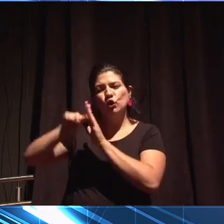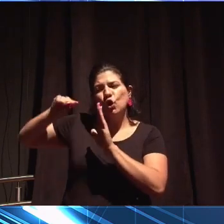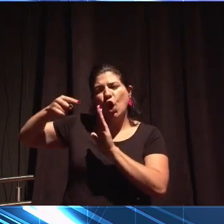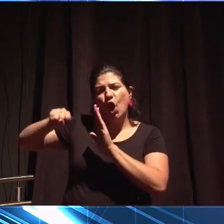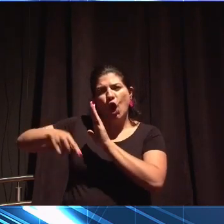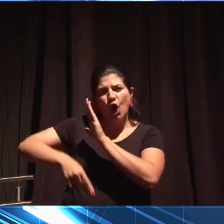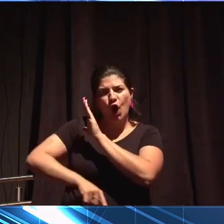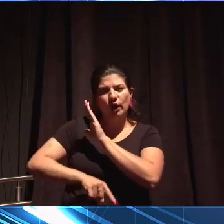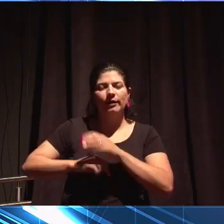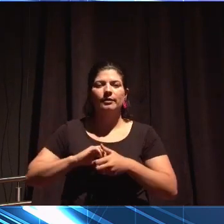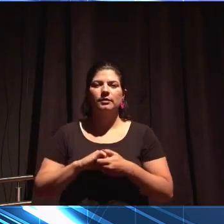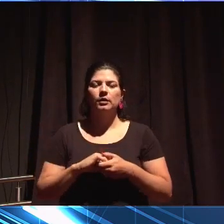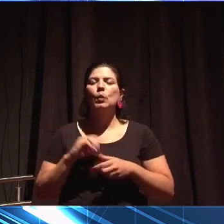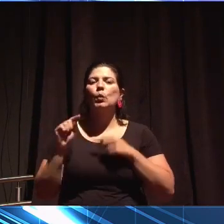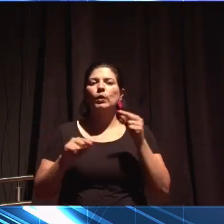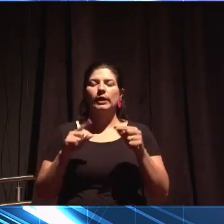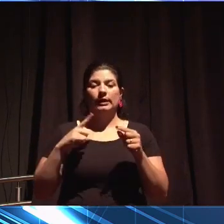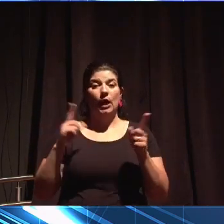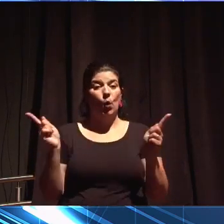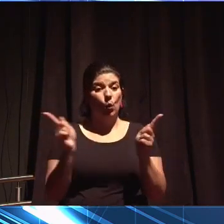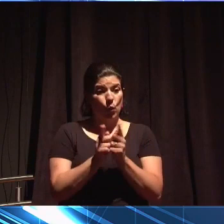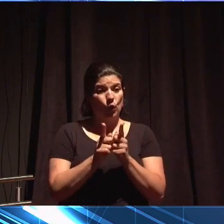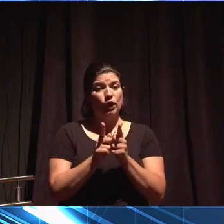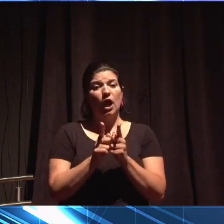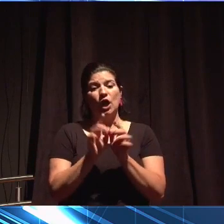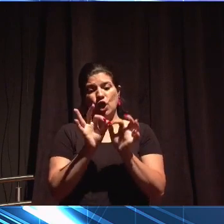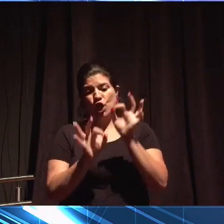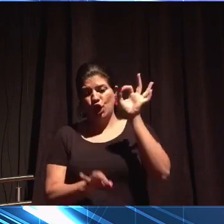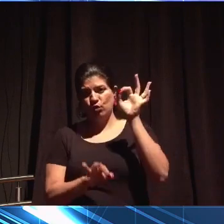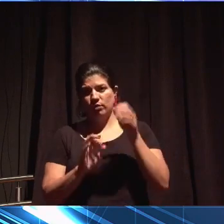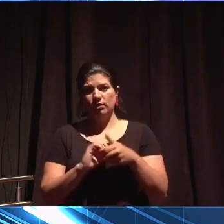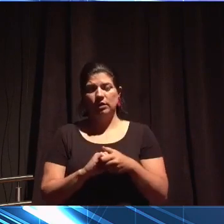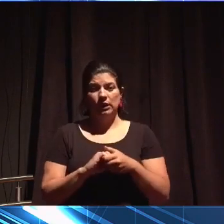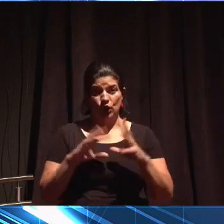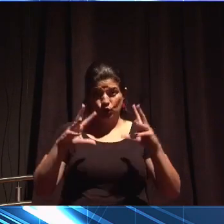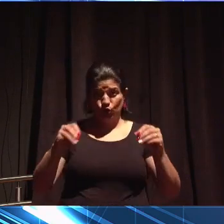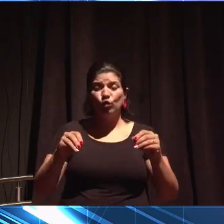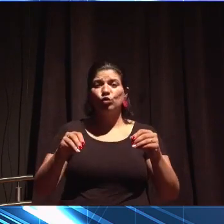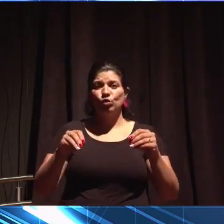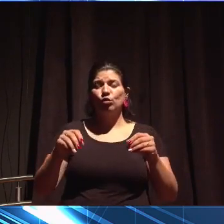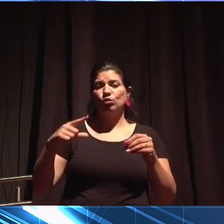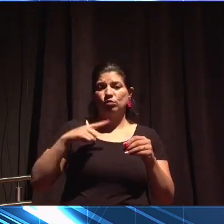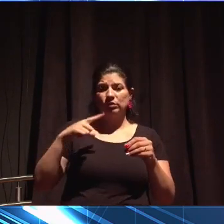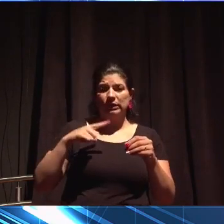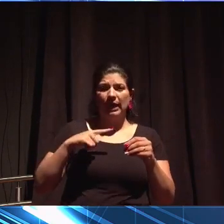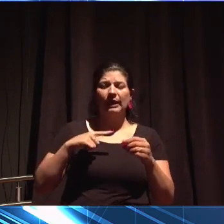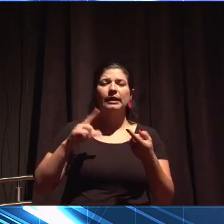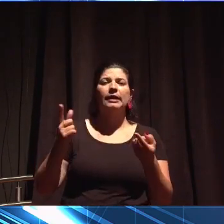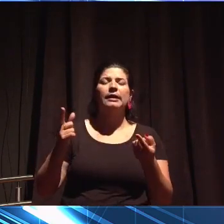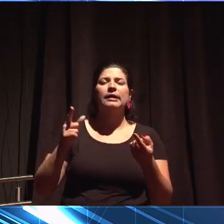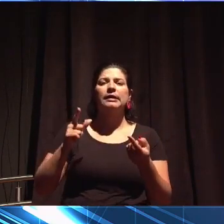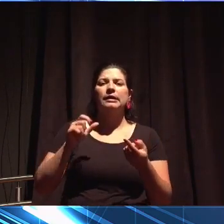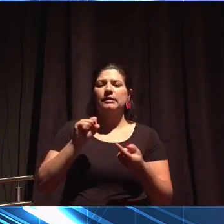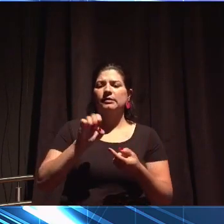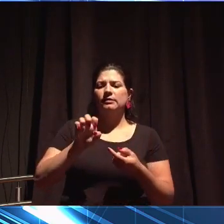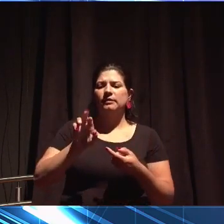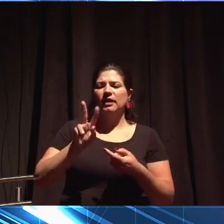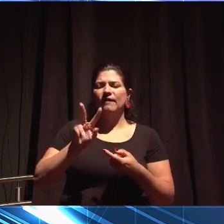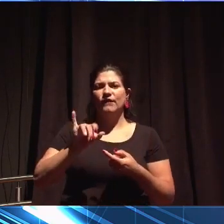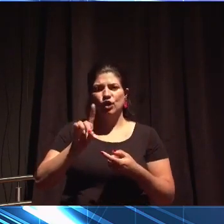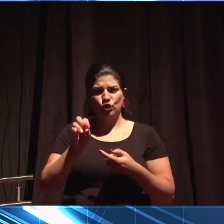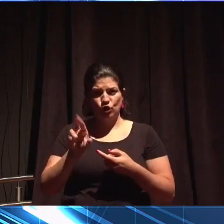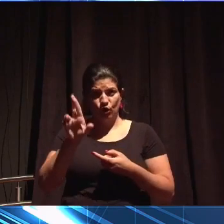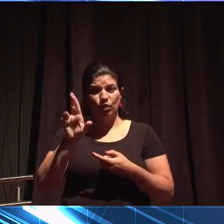tipos de sondagem, a sondagem curta e a longa. A curta ela não busca em todos os servidores, então ela tem uma chance maior de receber